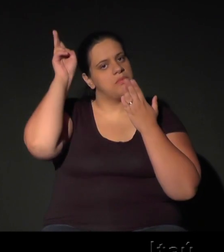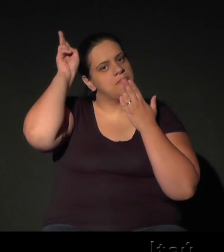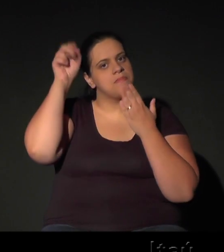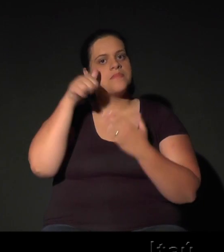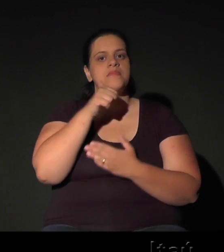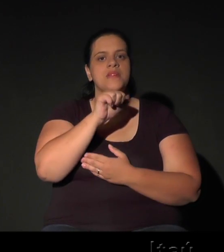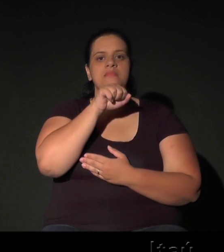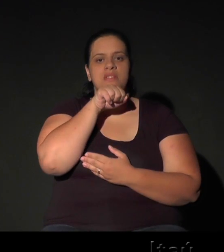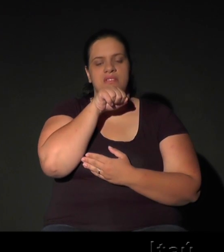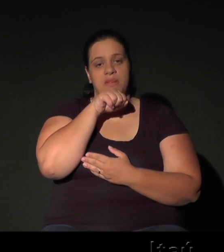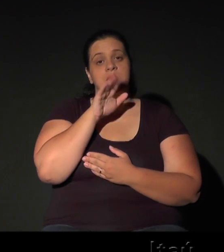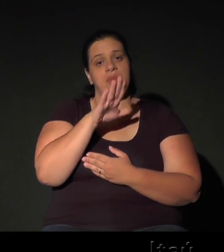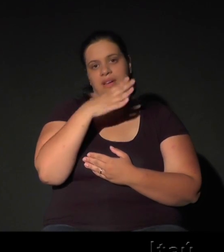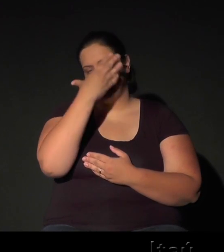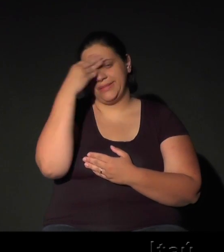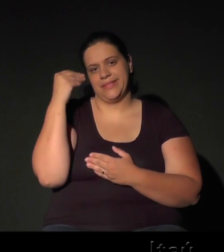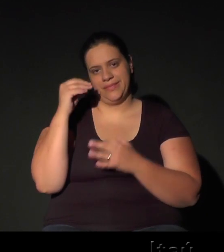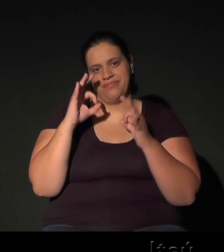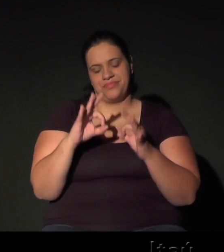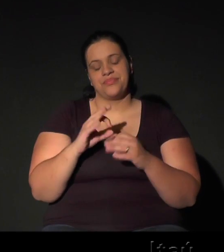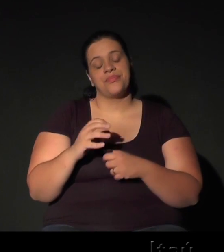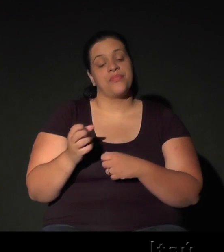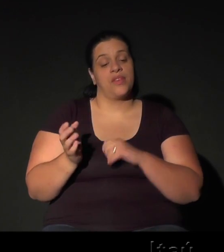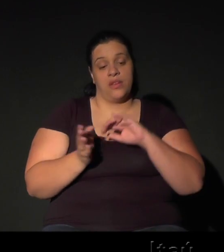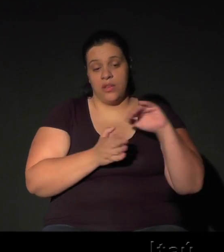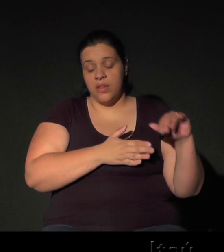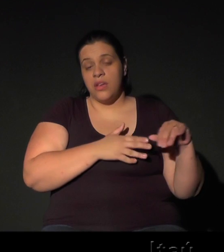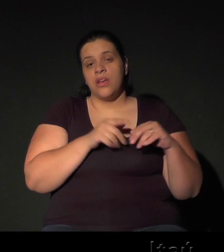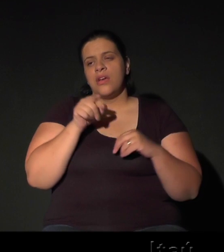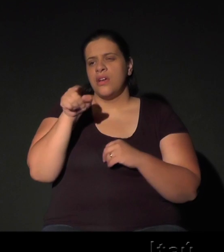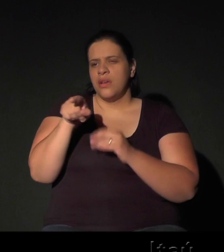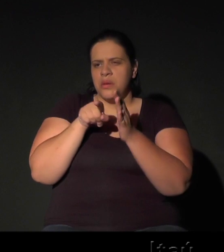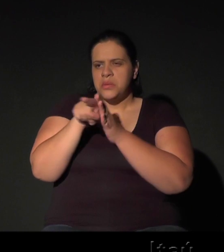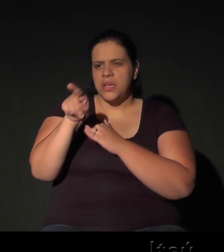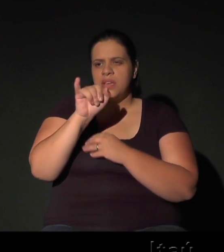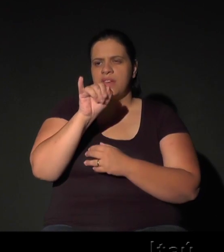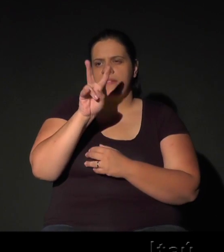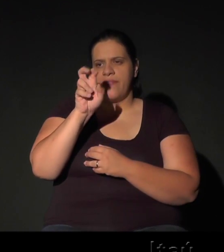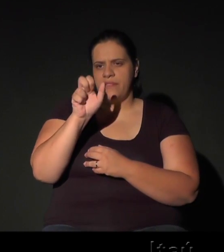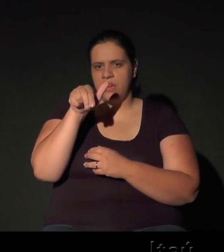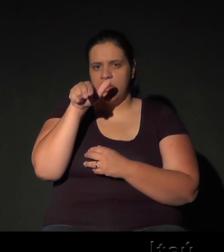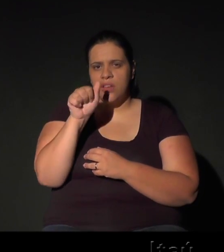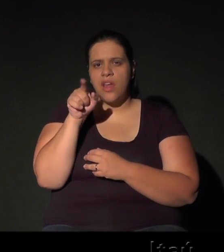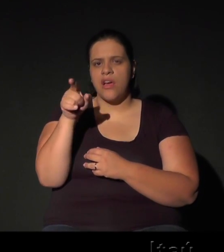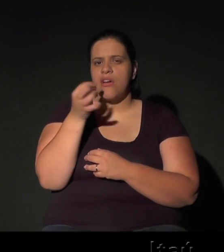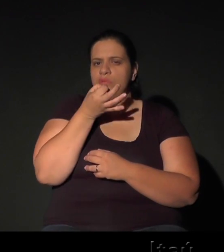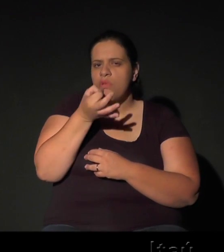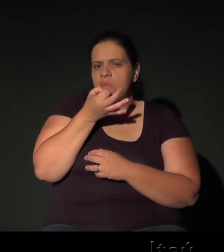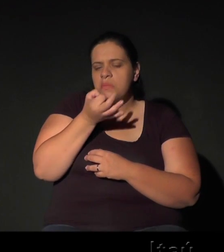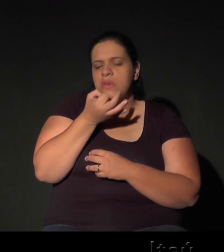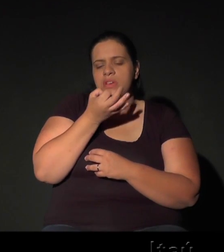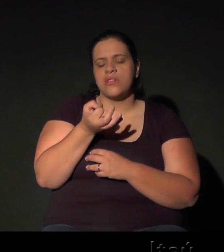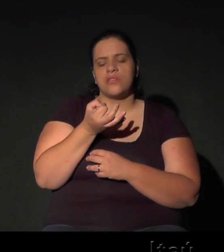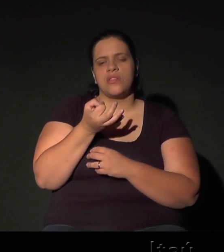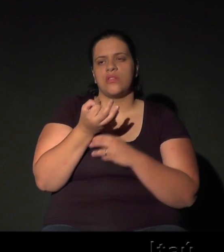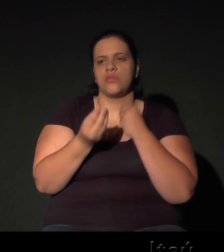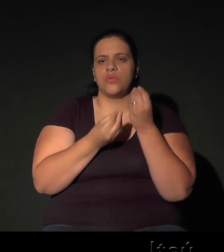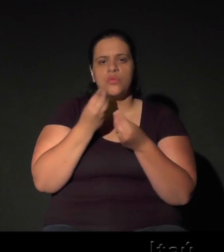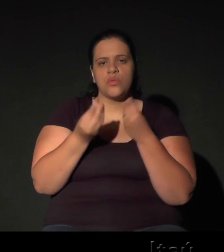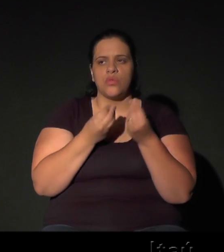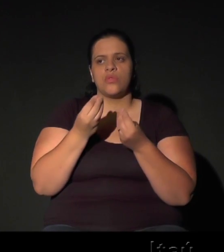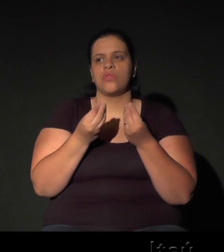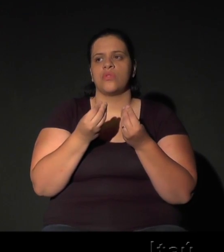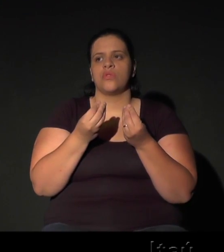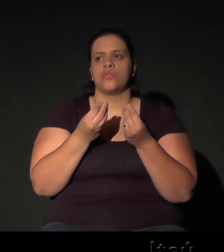E que é um grande esquecimento isso bom eh Ivana o o seu comentário sobre a questão de